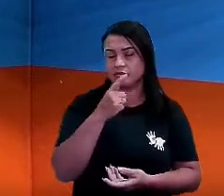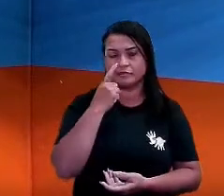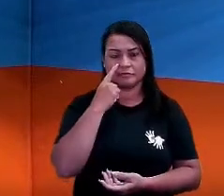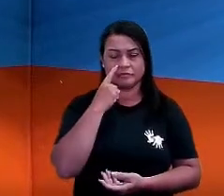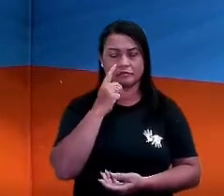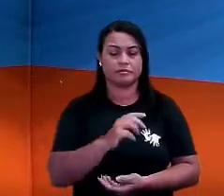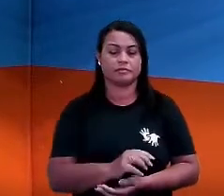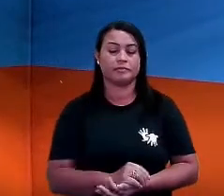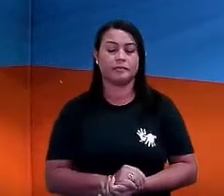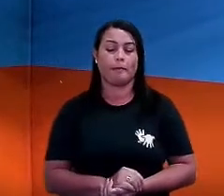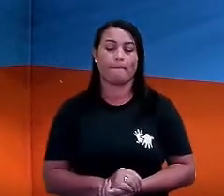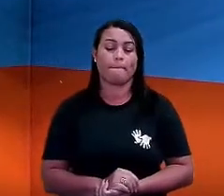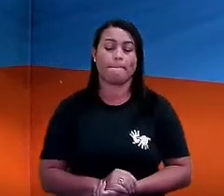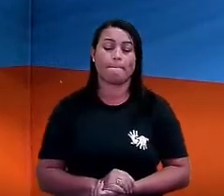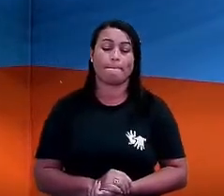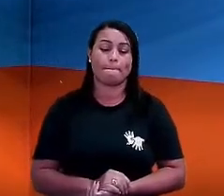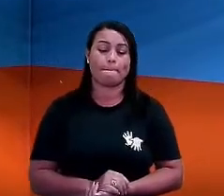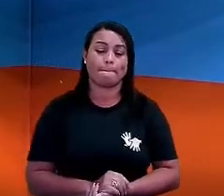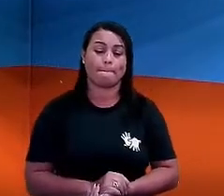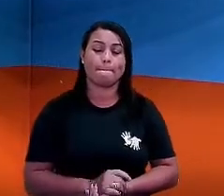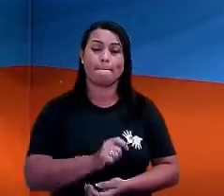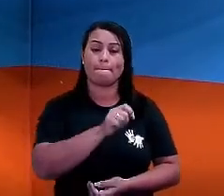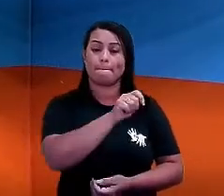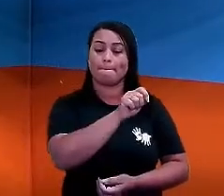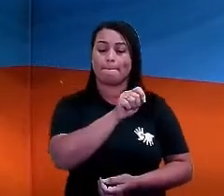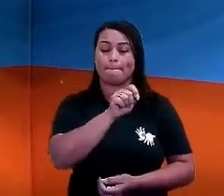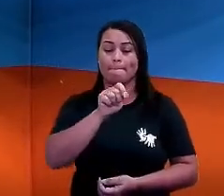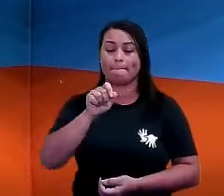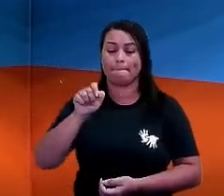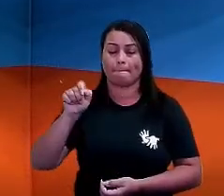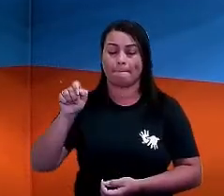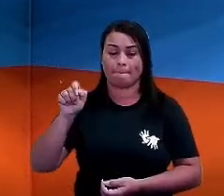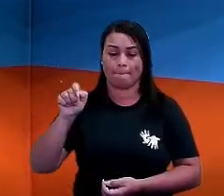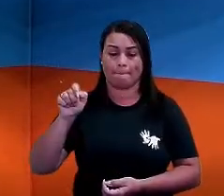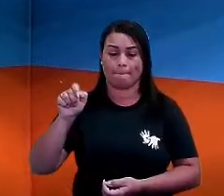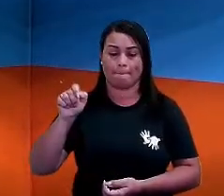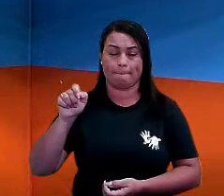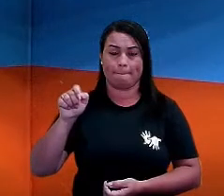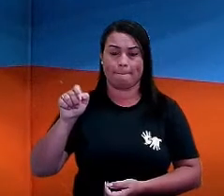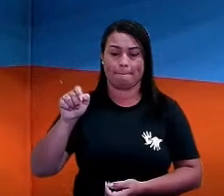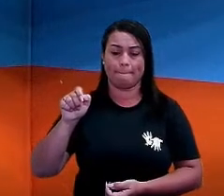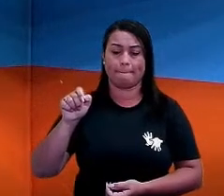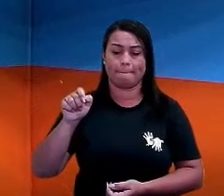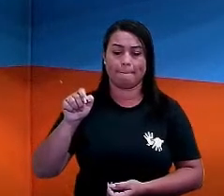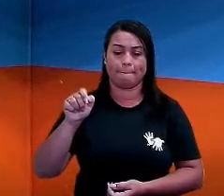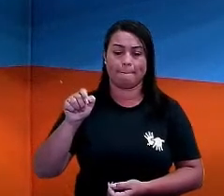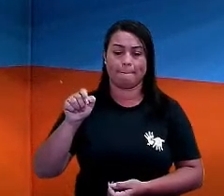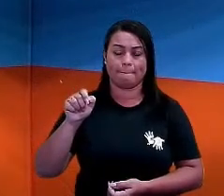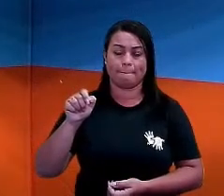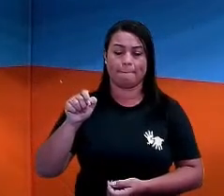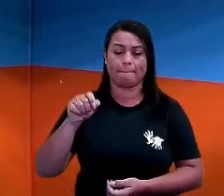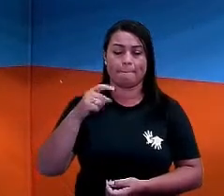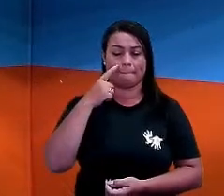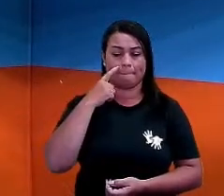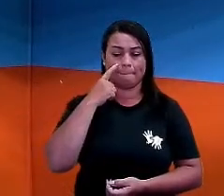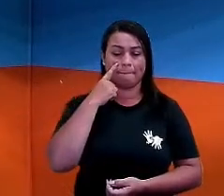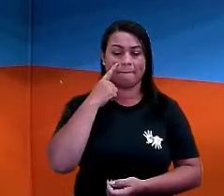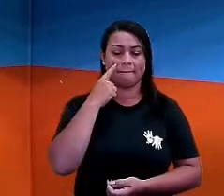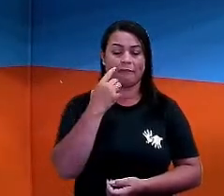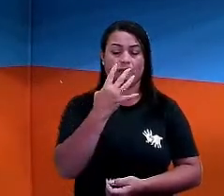atenção. Puxo um tracinho maior, porque a continha vai ficar maior aí em cima, tá? E aí eu